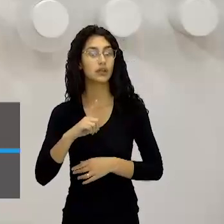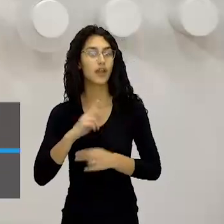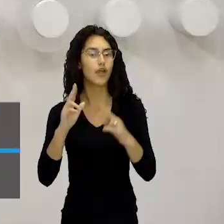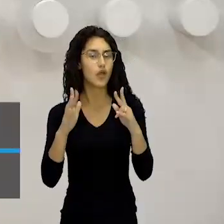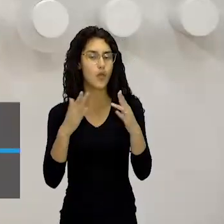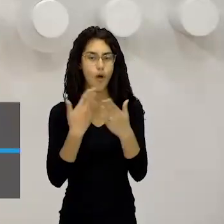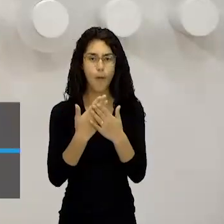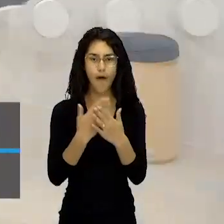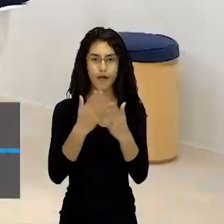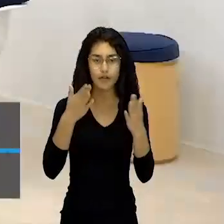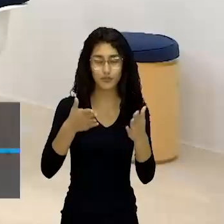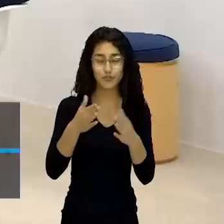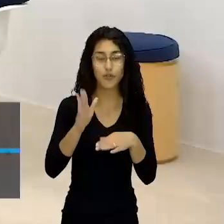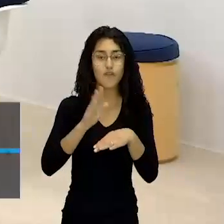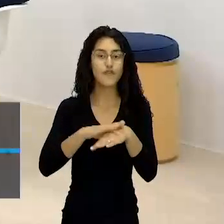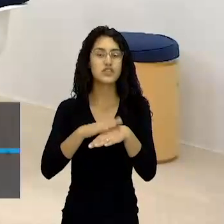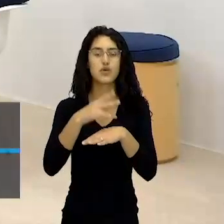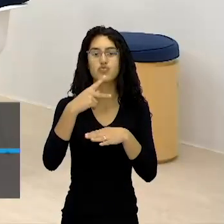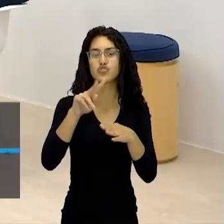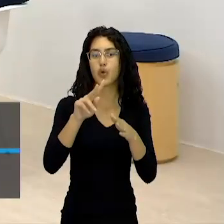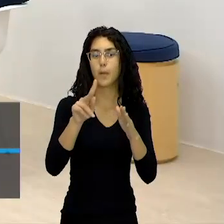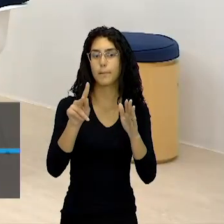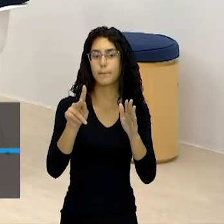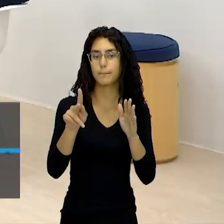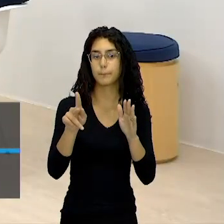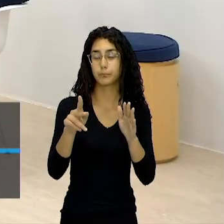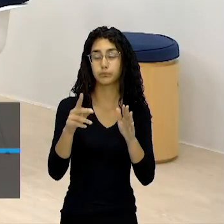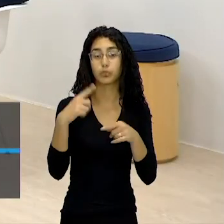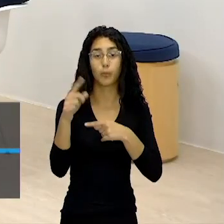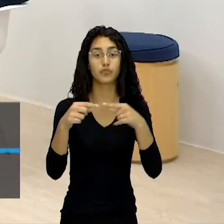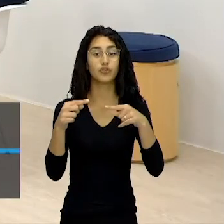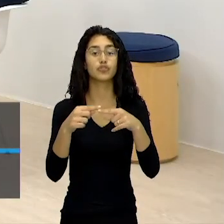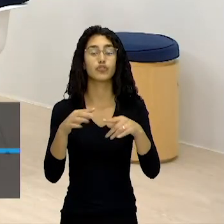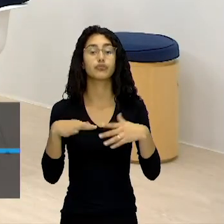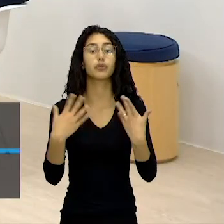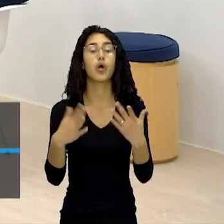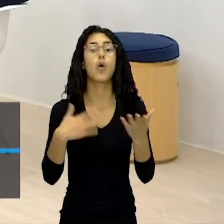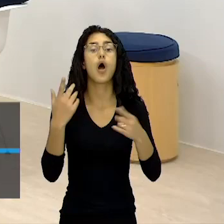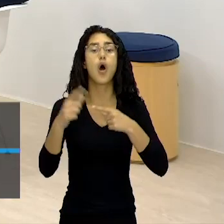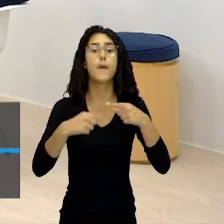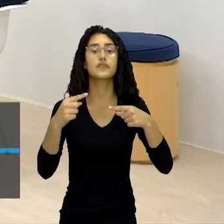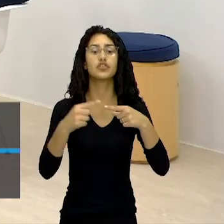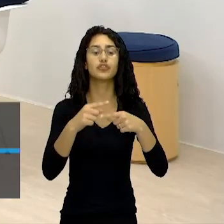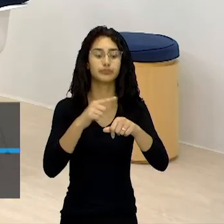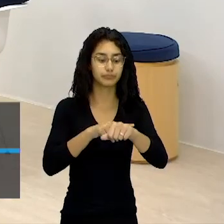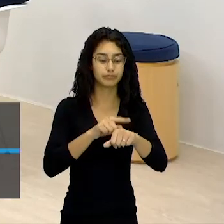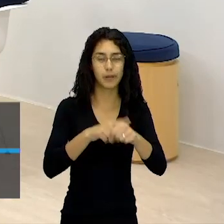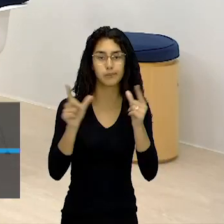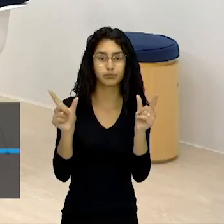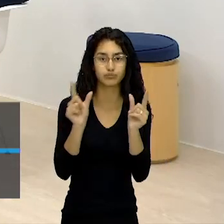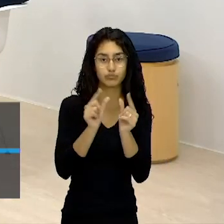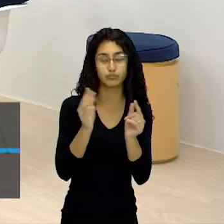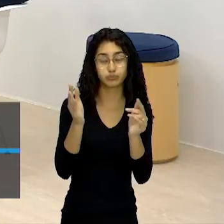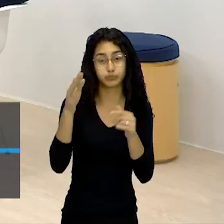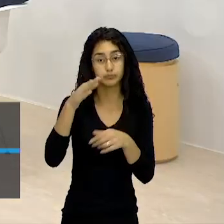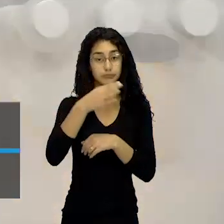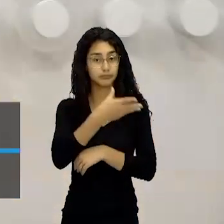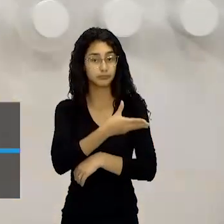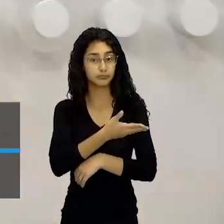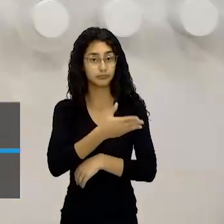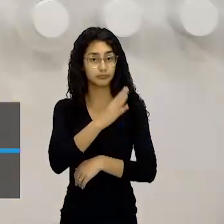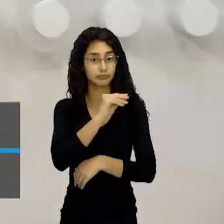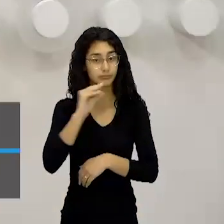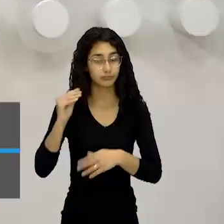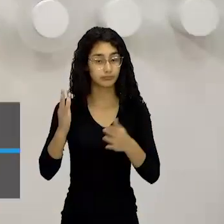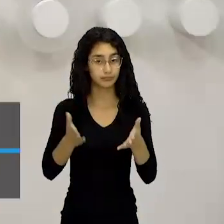de hoje, que é você montar o seu plano. Então, quais são os objetivos a curto prazo para os nossos adolescentes hoje?